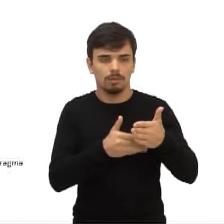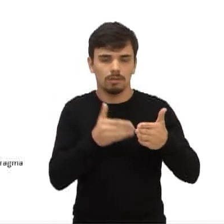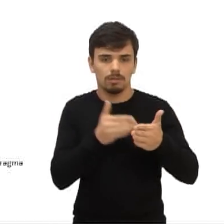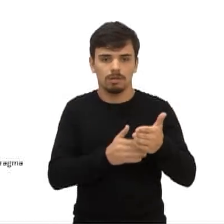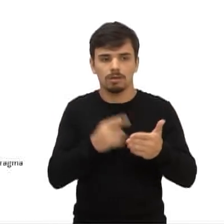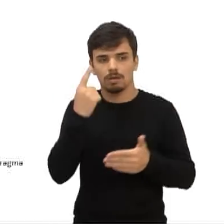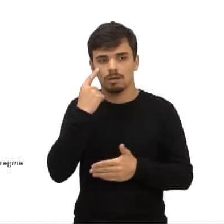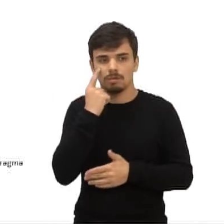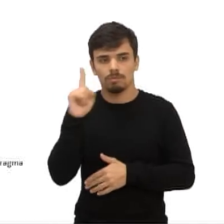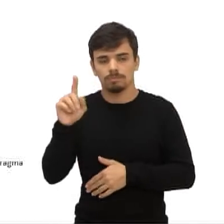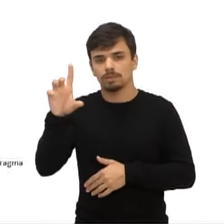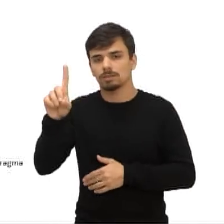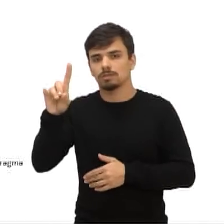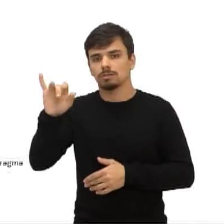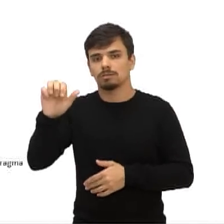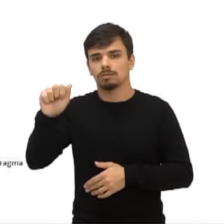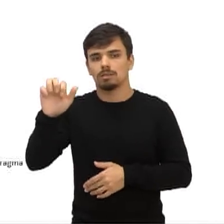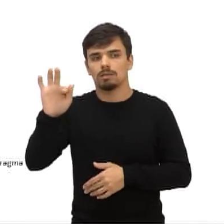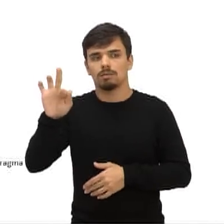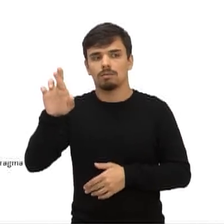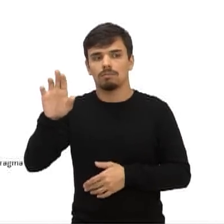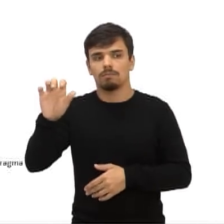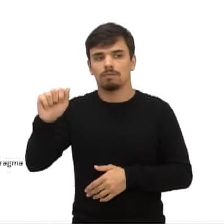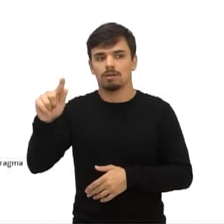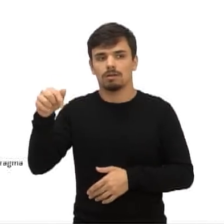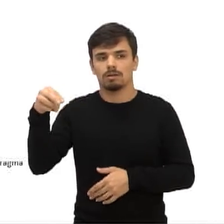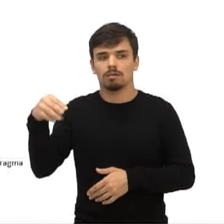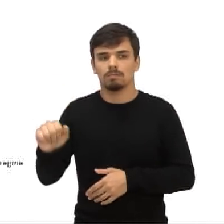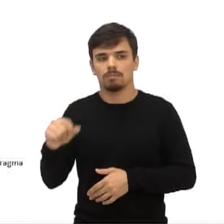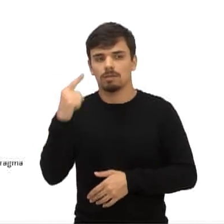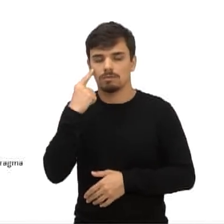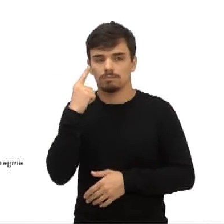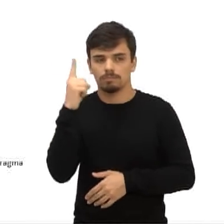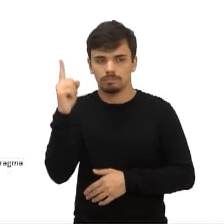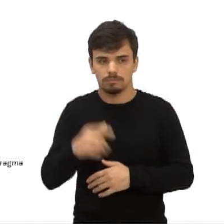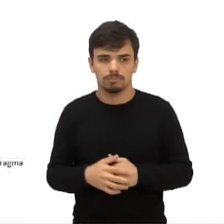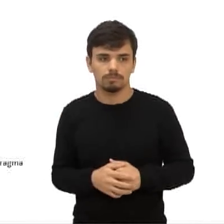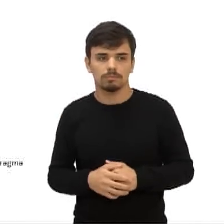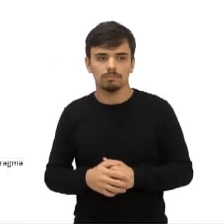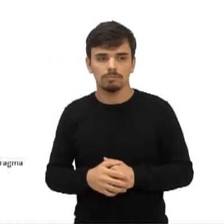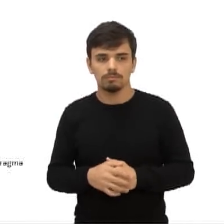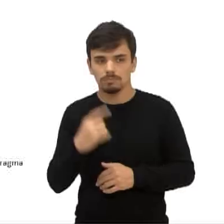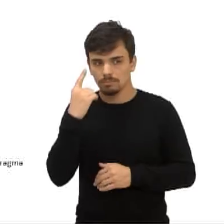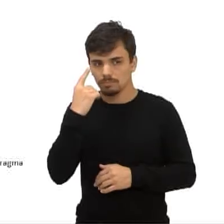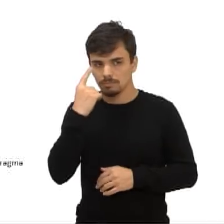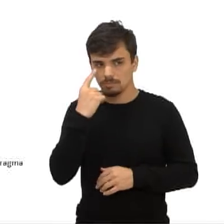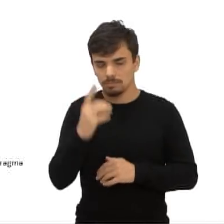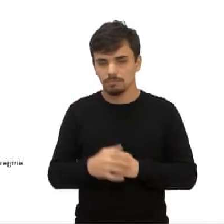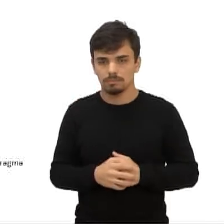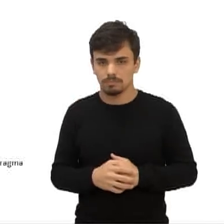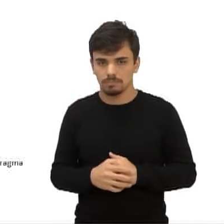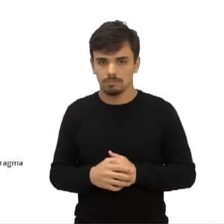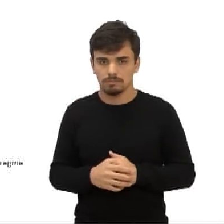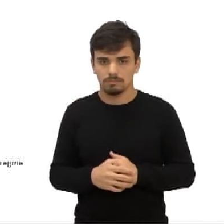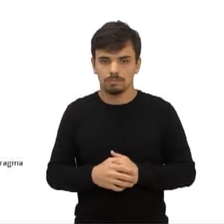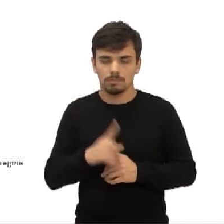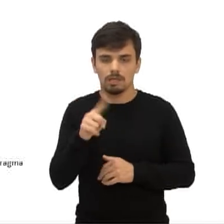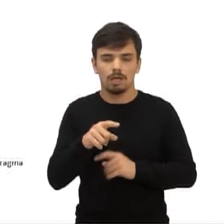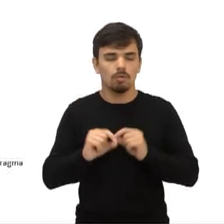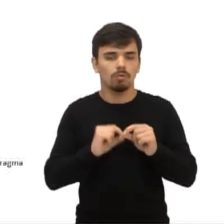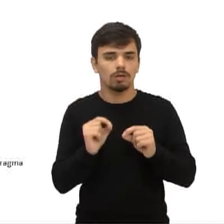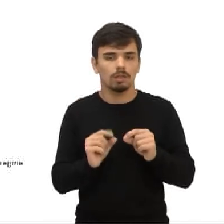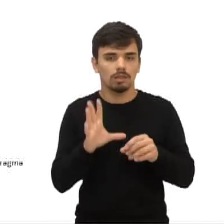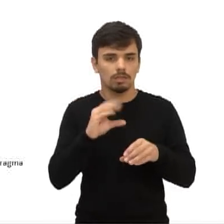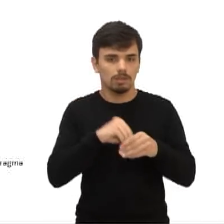o diafragma, tá? O diafragma é essa cúpulazinha redondinha aqui, que é